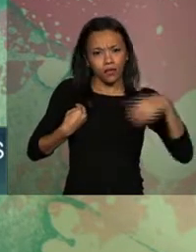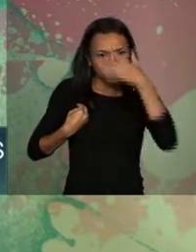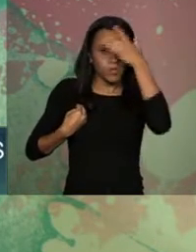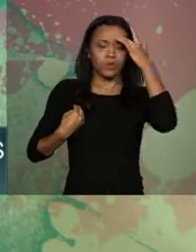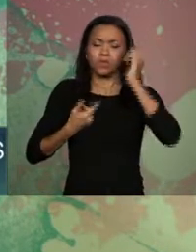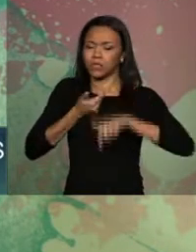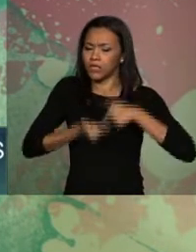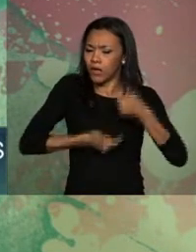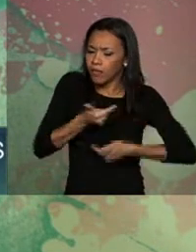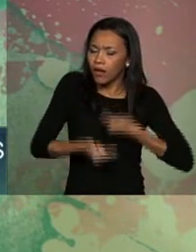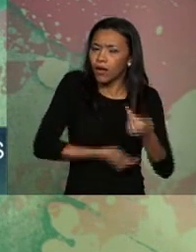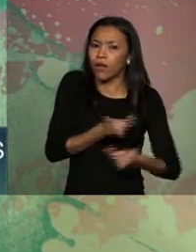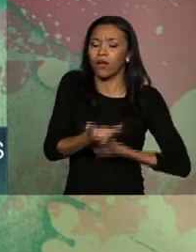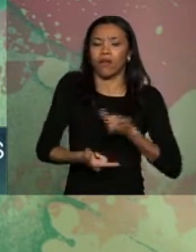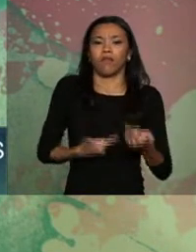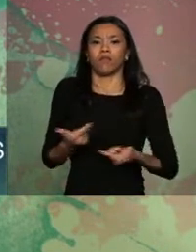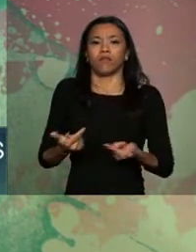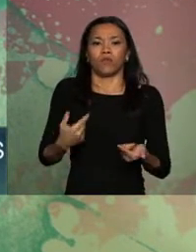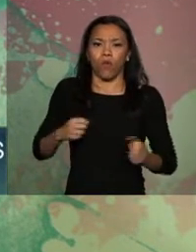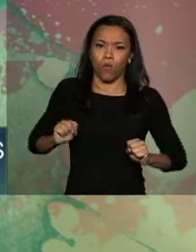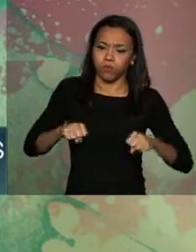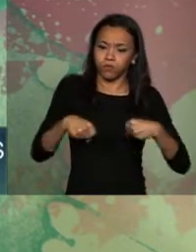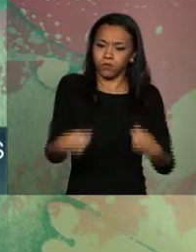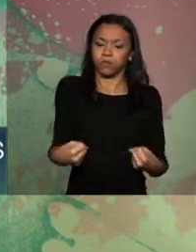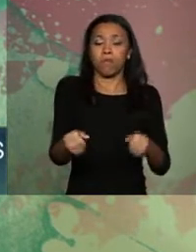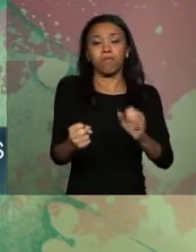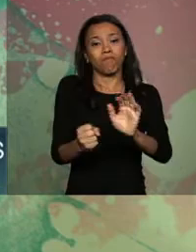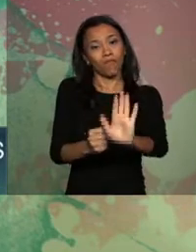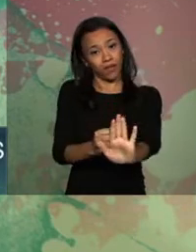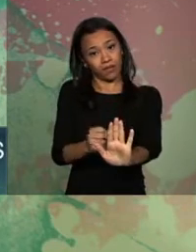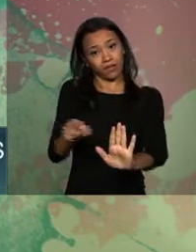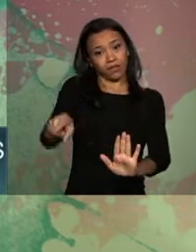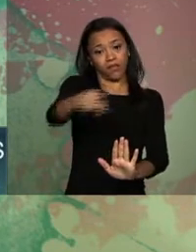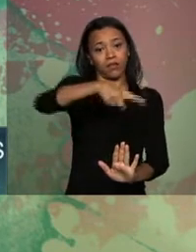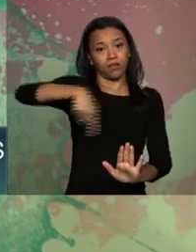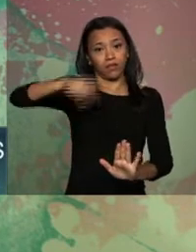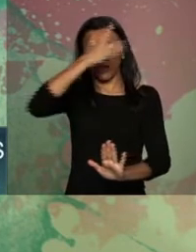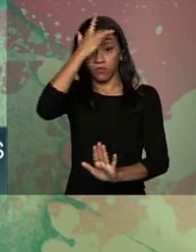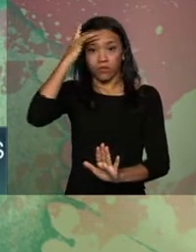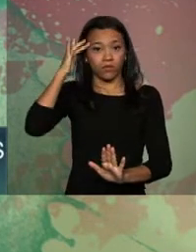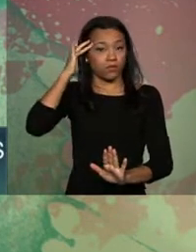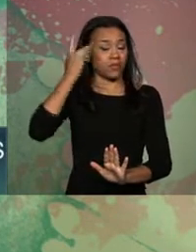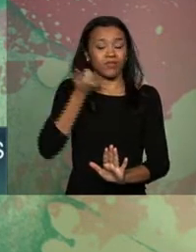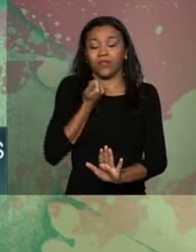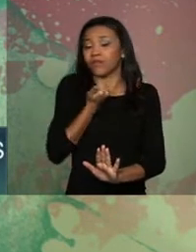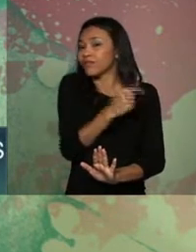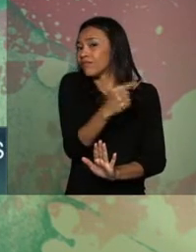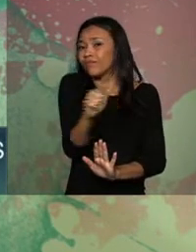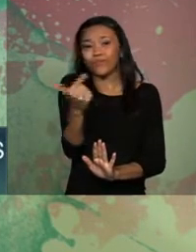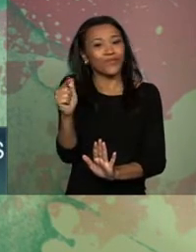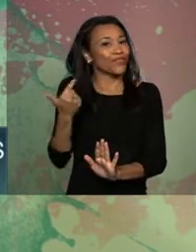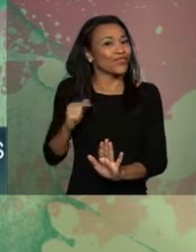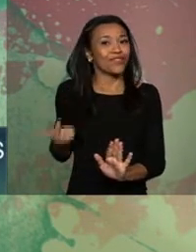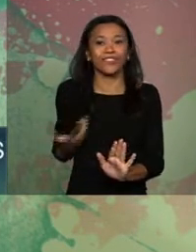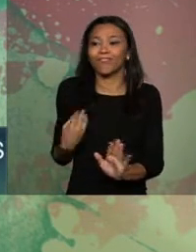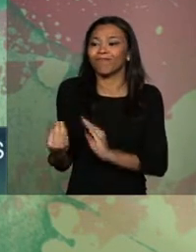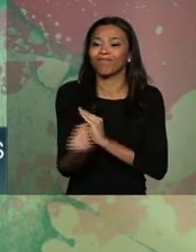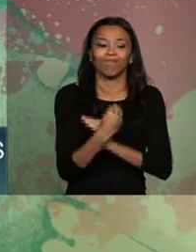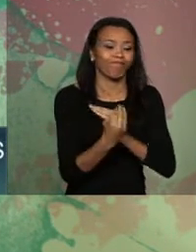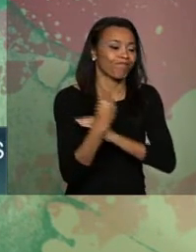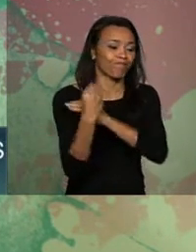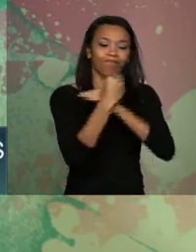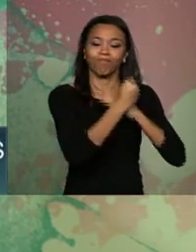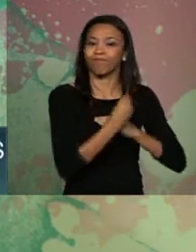coragem, com muito vigor, mas elas não tinham nenhuma proteção para os